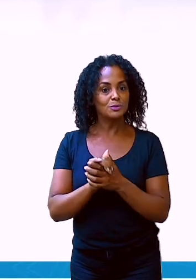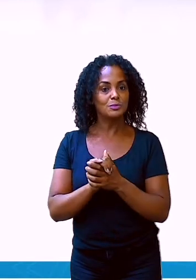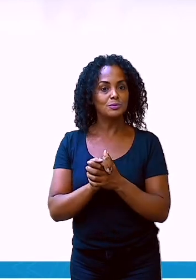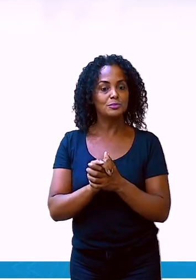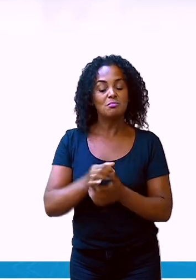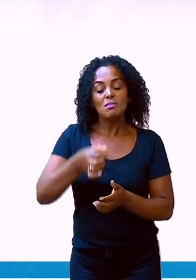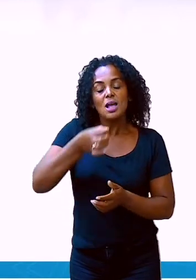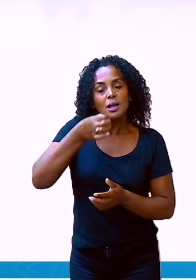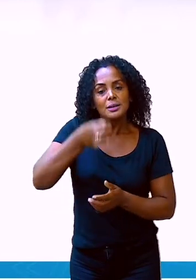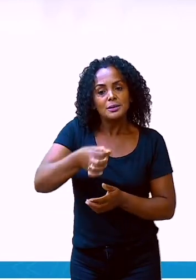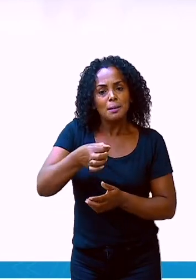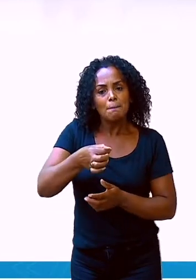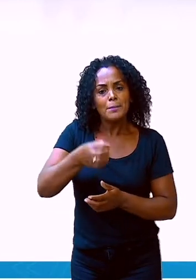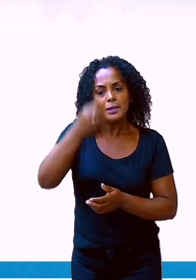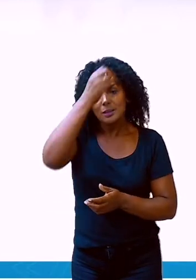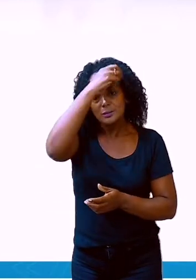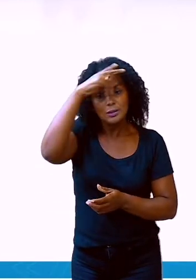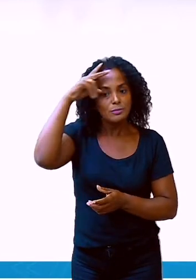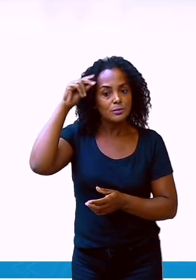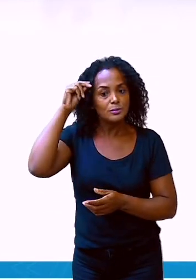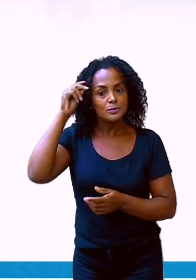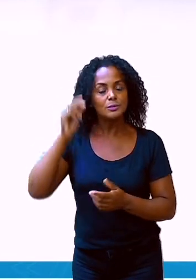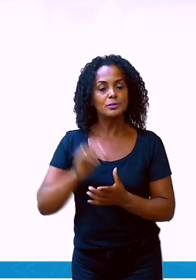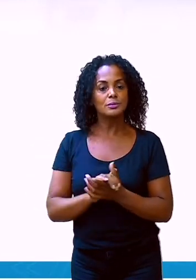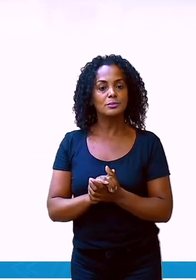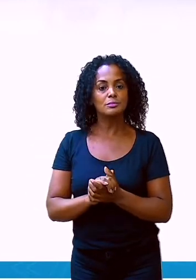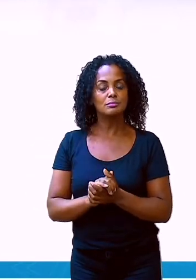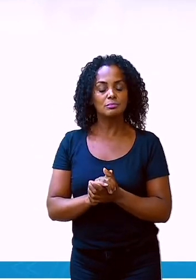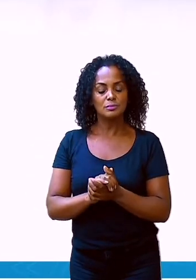tampinhas de refrigerante, folha de papel verde,